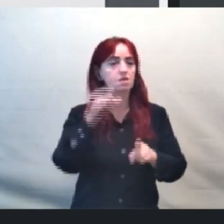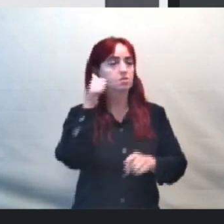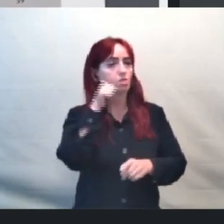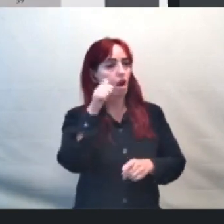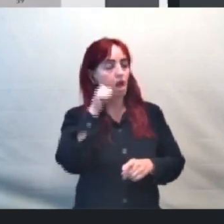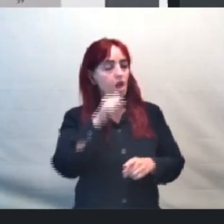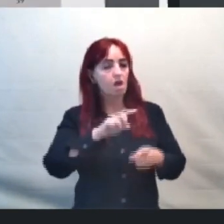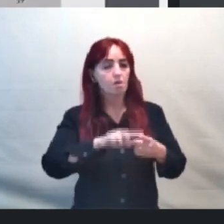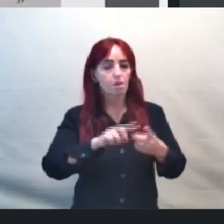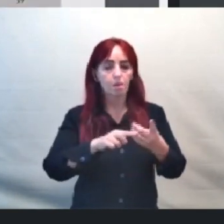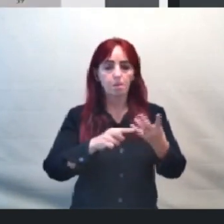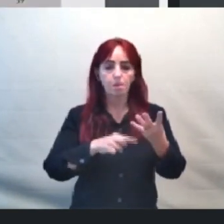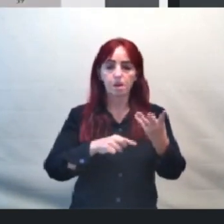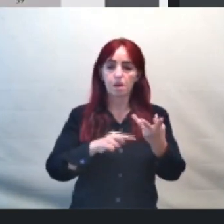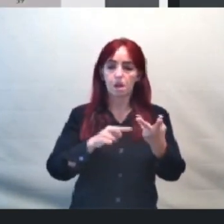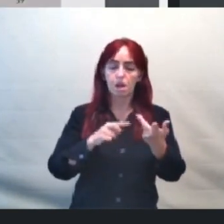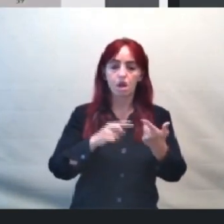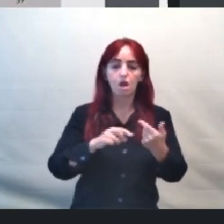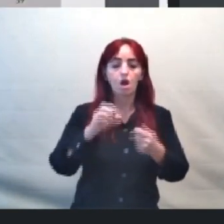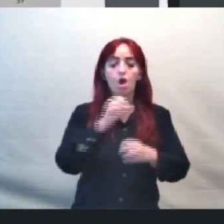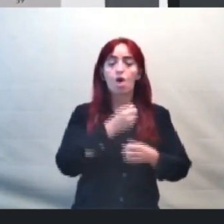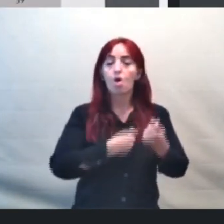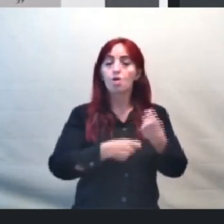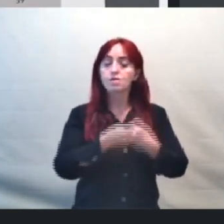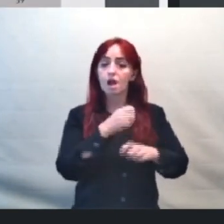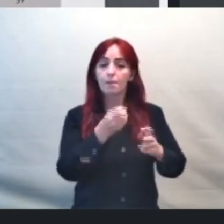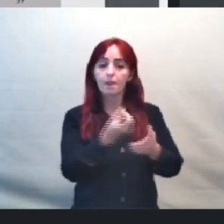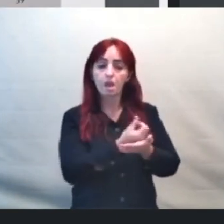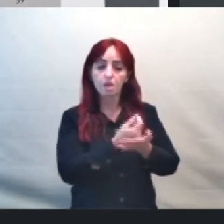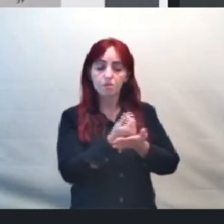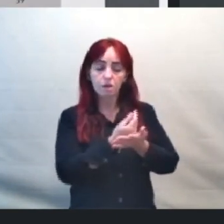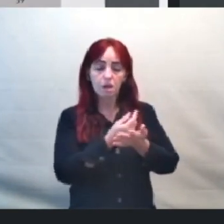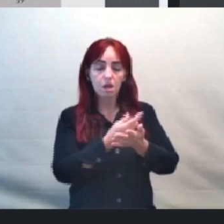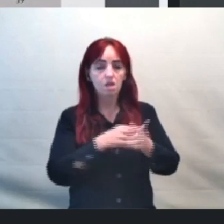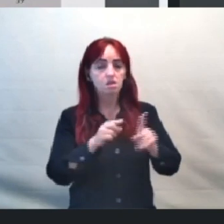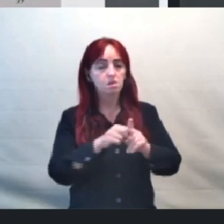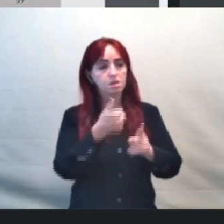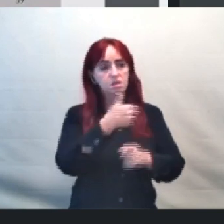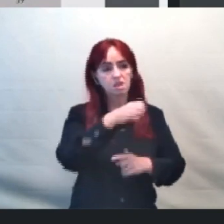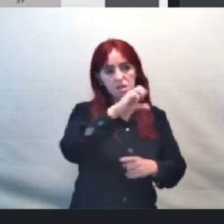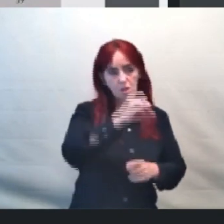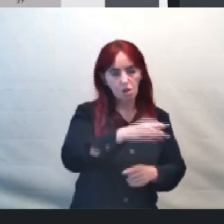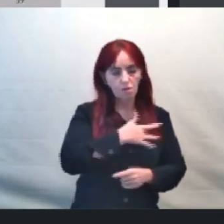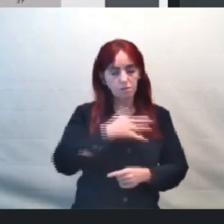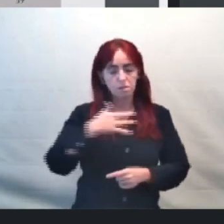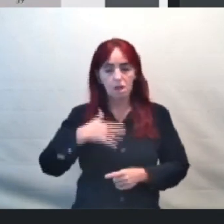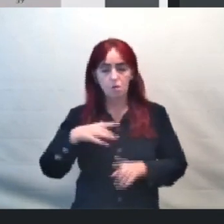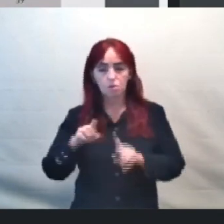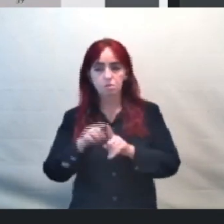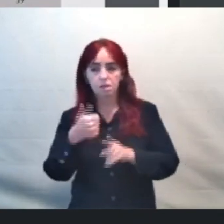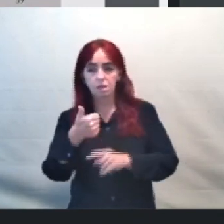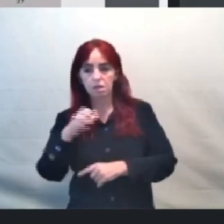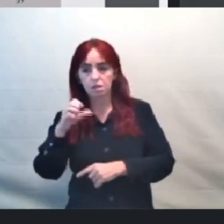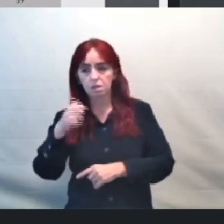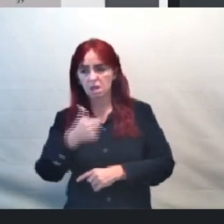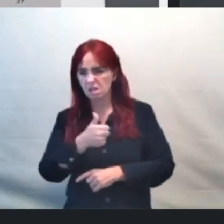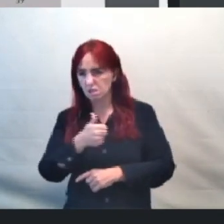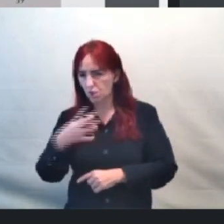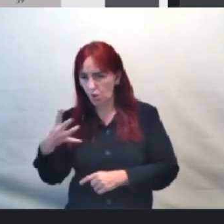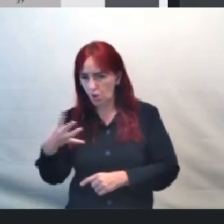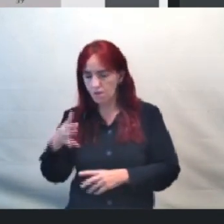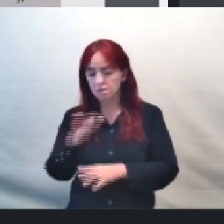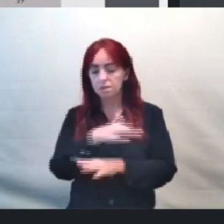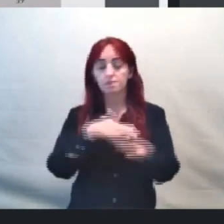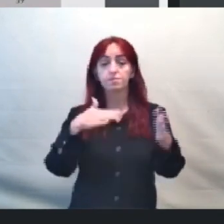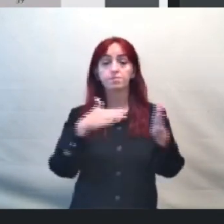finanças, 19. Saúde e saneamento, 14. E todas possuíram, além